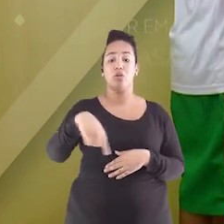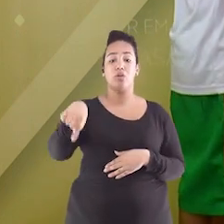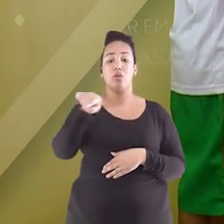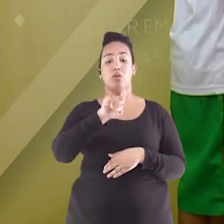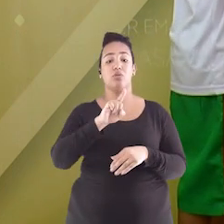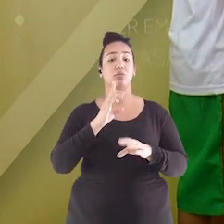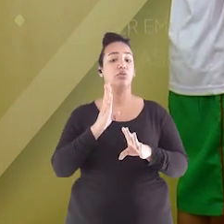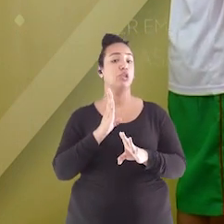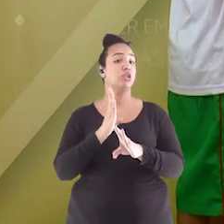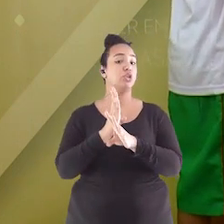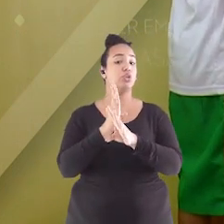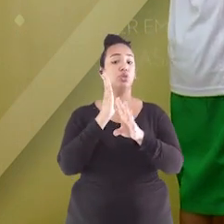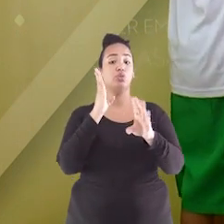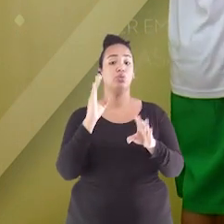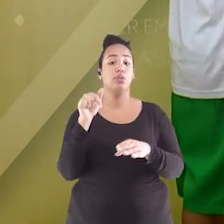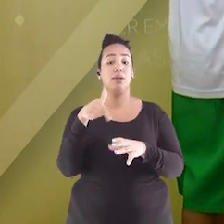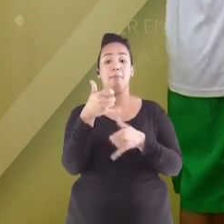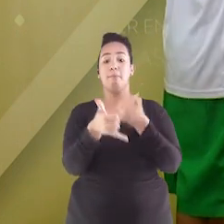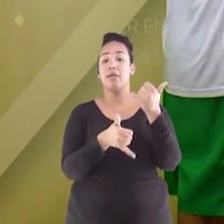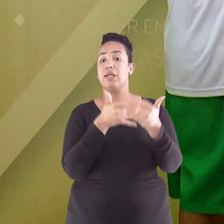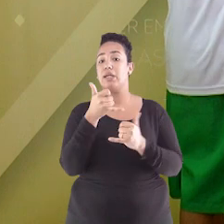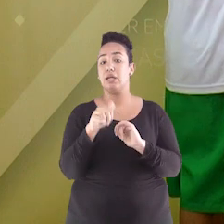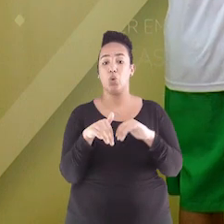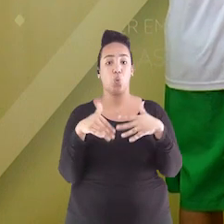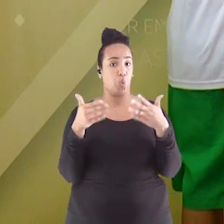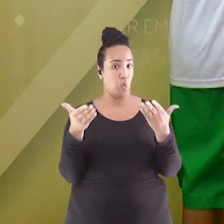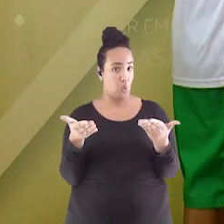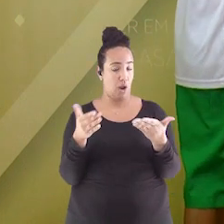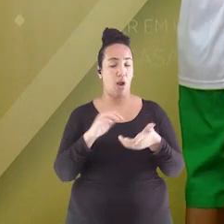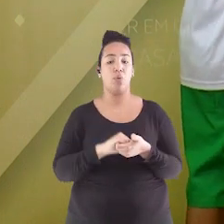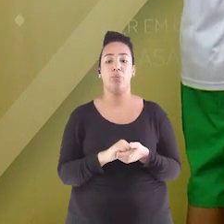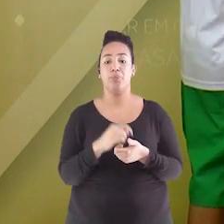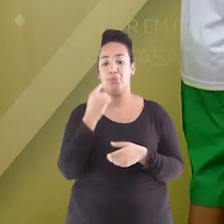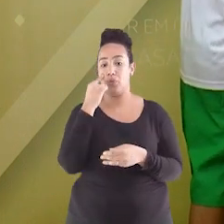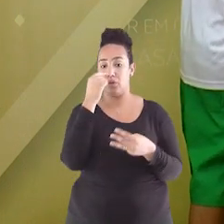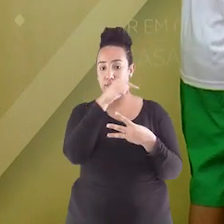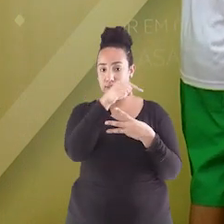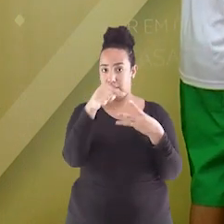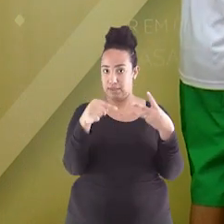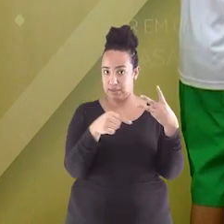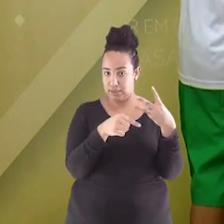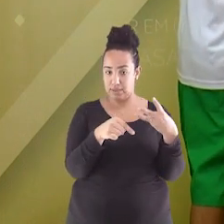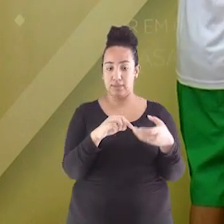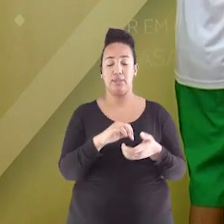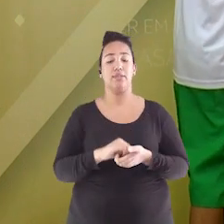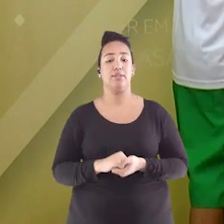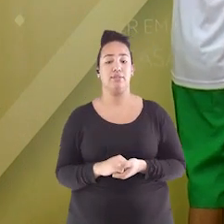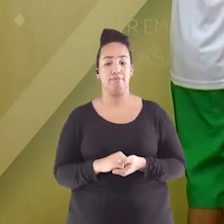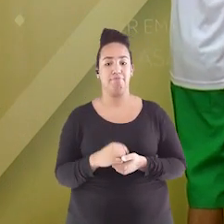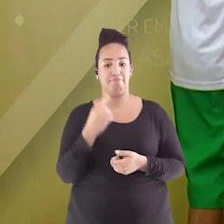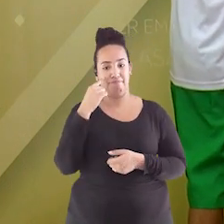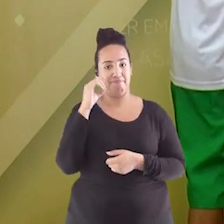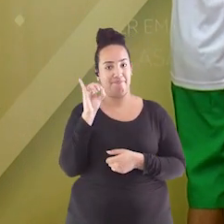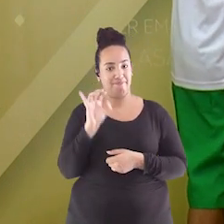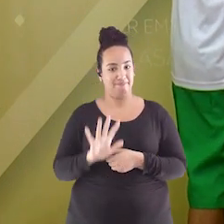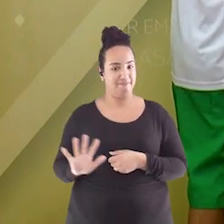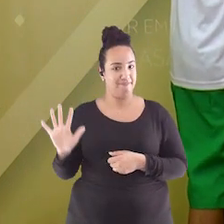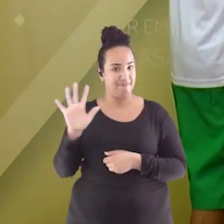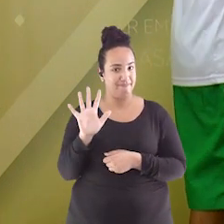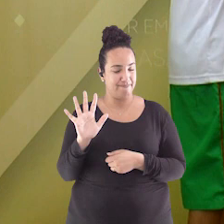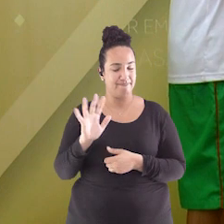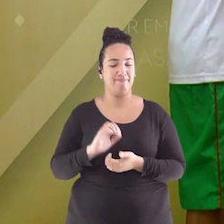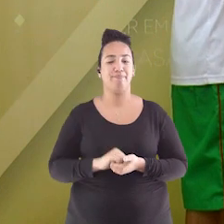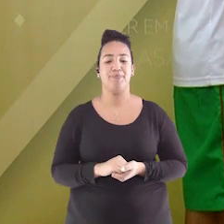descobrir, ó, qual é o brinquedo. Nós temos três brinquedos. Nós temos a bola, o peão e o